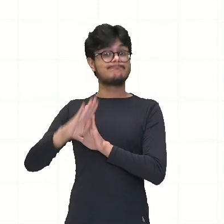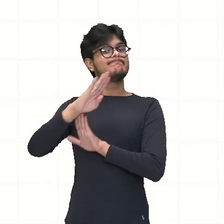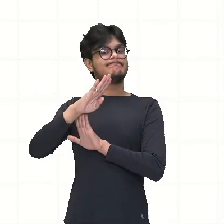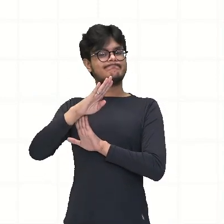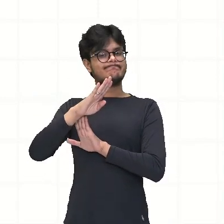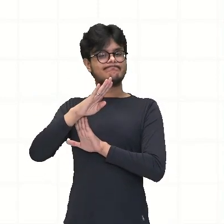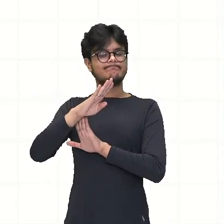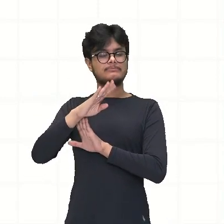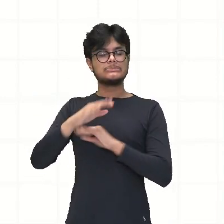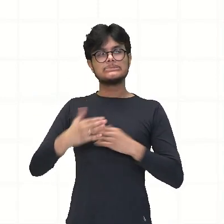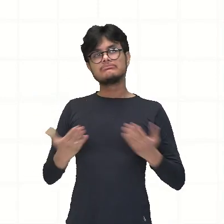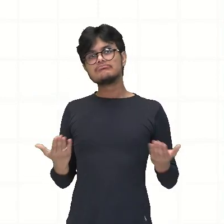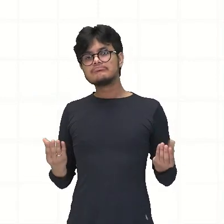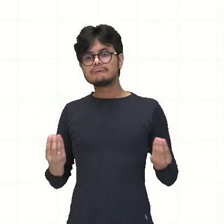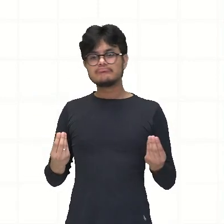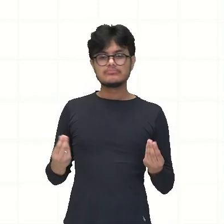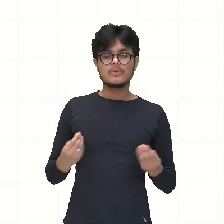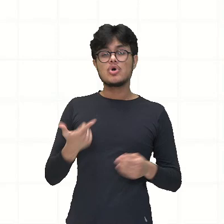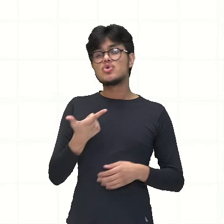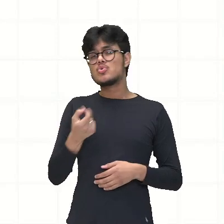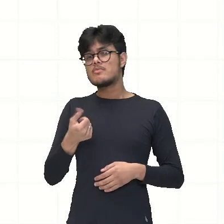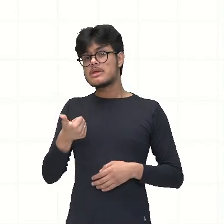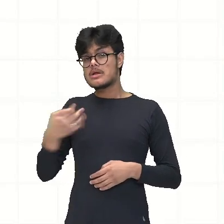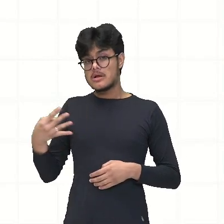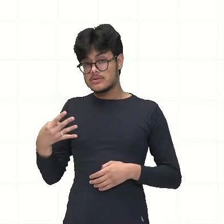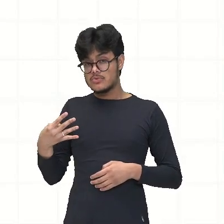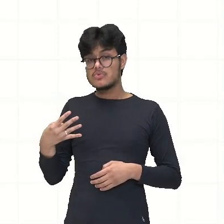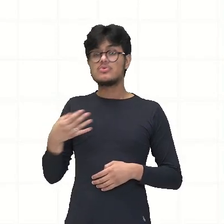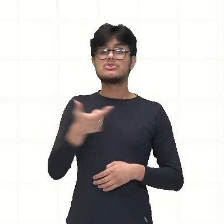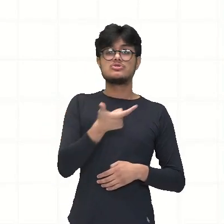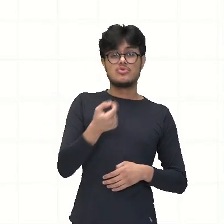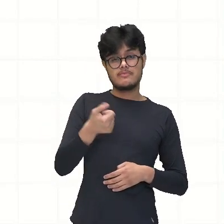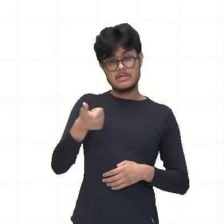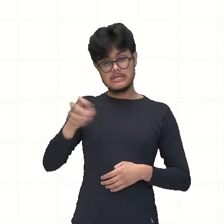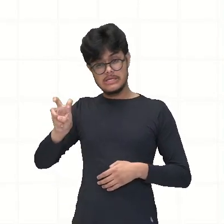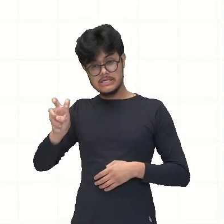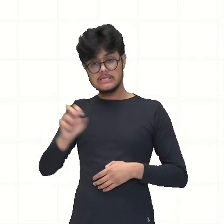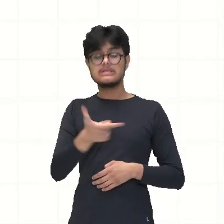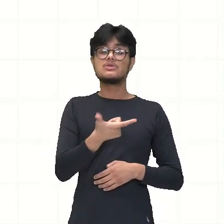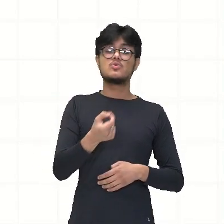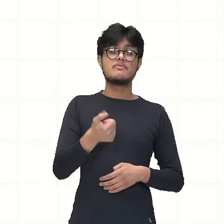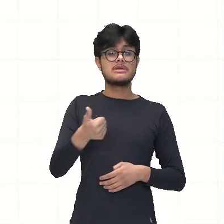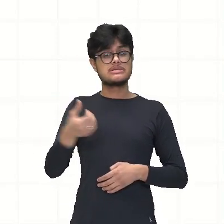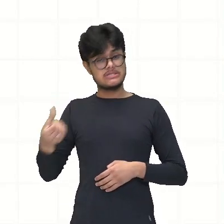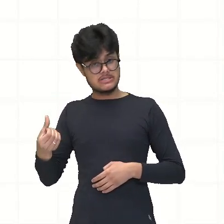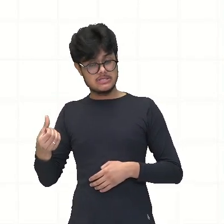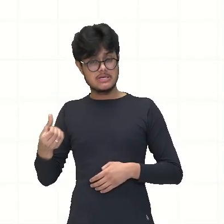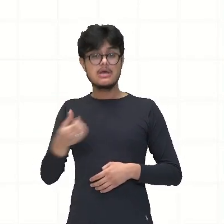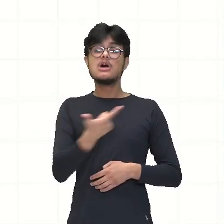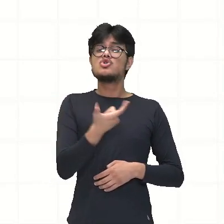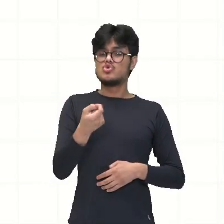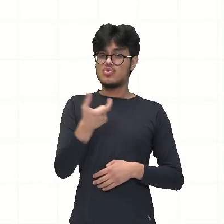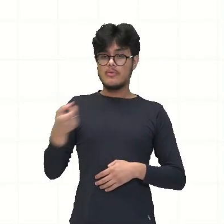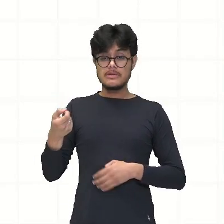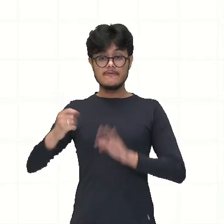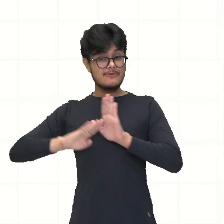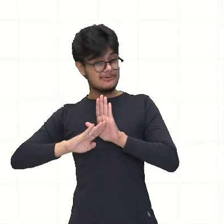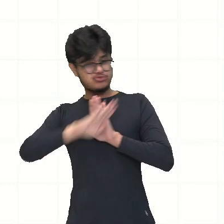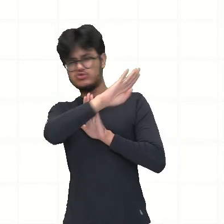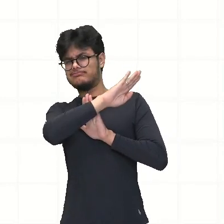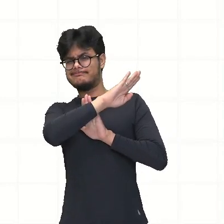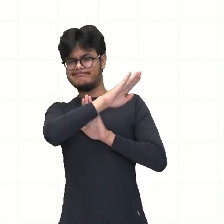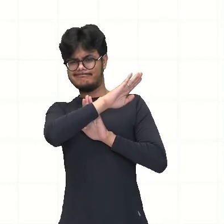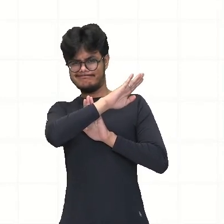fluxo migratório. 2014, 2015, 2016. E em 2020, esse maior fluxo, tá